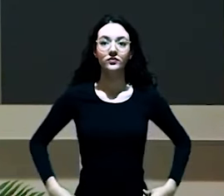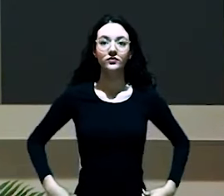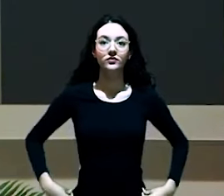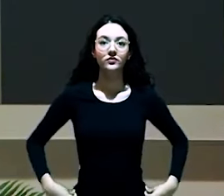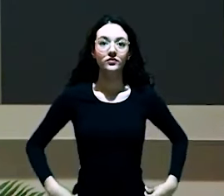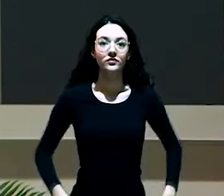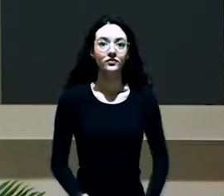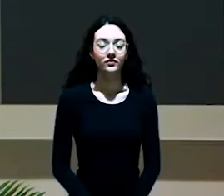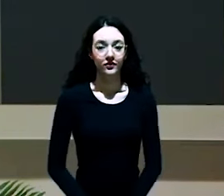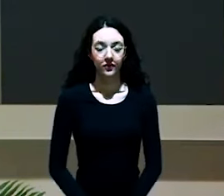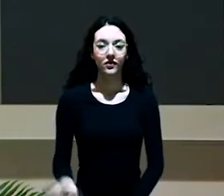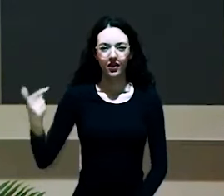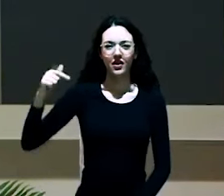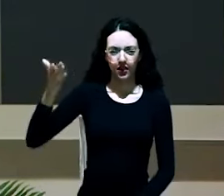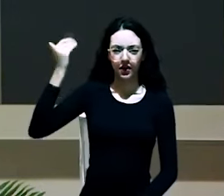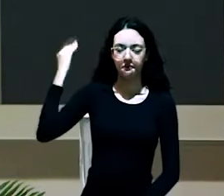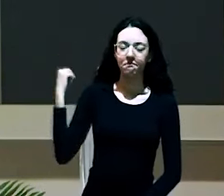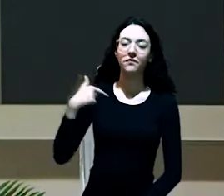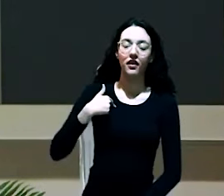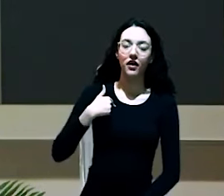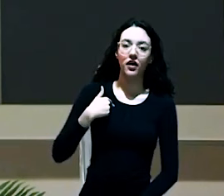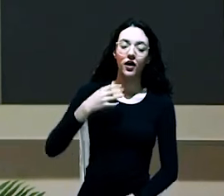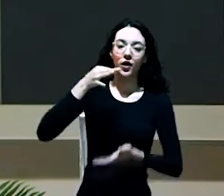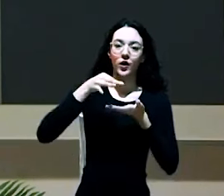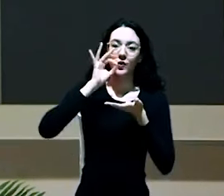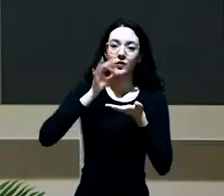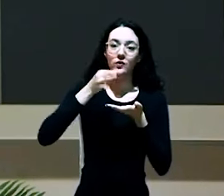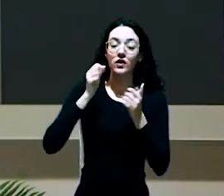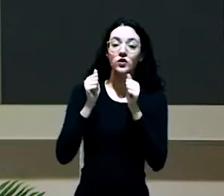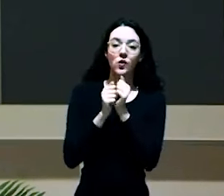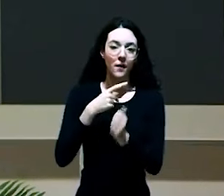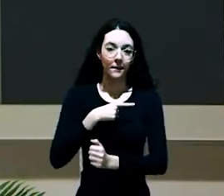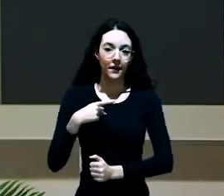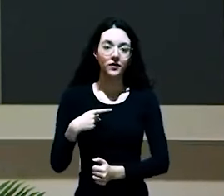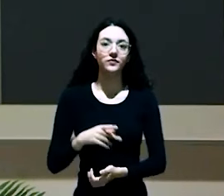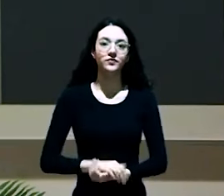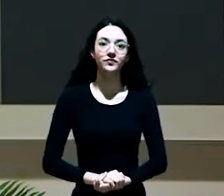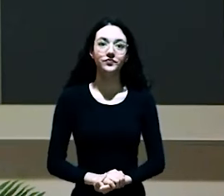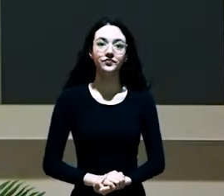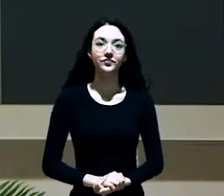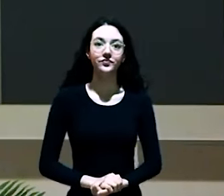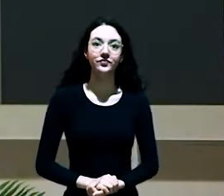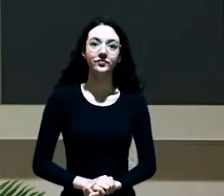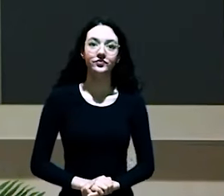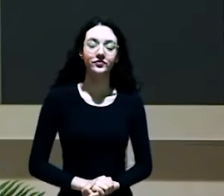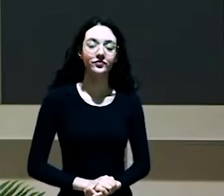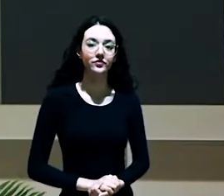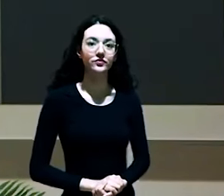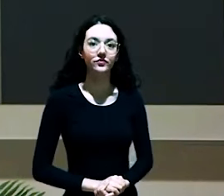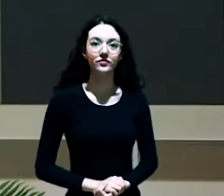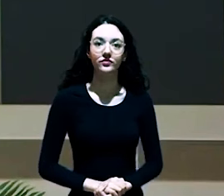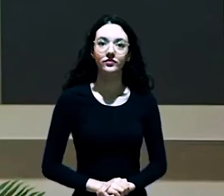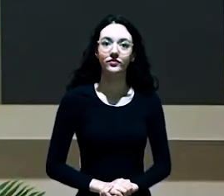outro dia fui tomar um cafezinho no gabinete de um pastor. Aí o pastor me trouxe um cafezinho e me disse, pastor, tudo espiritual ele. Ele